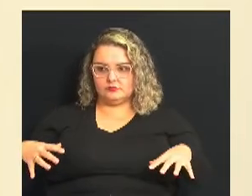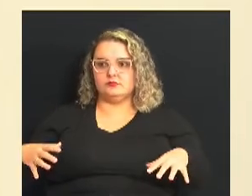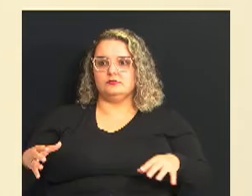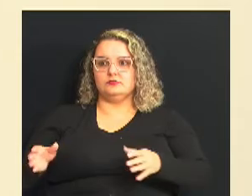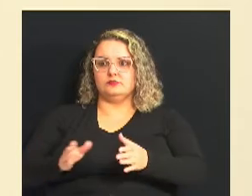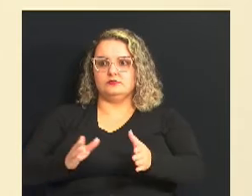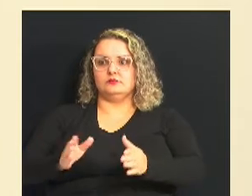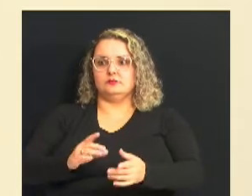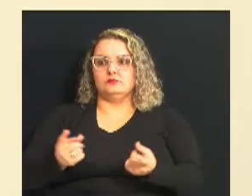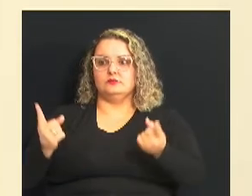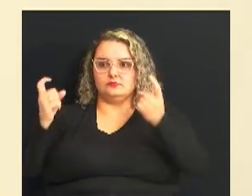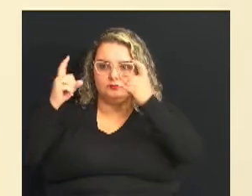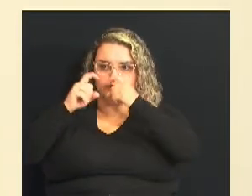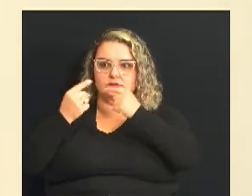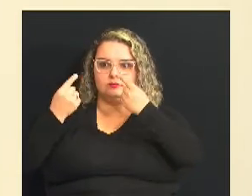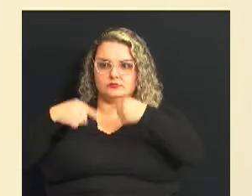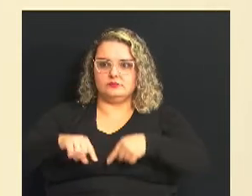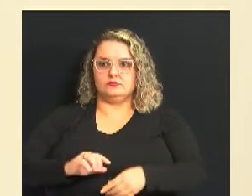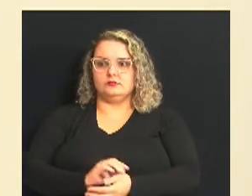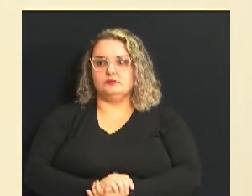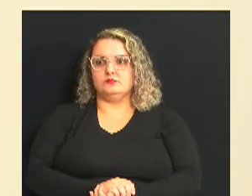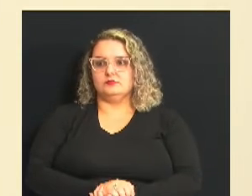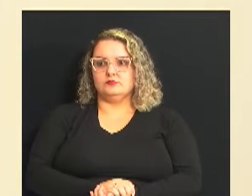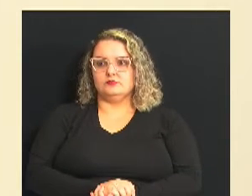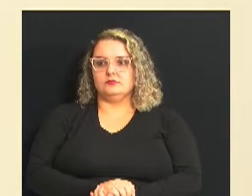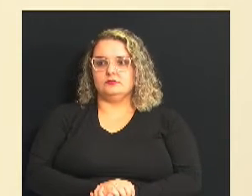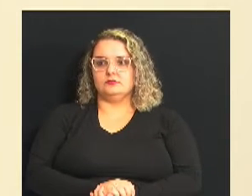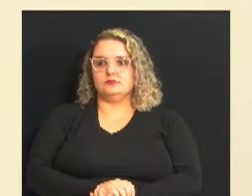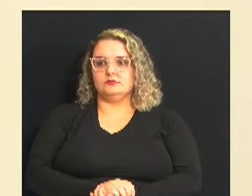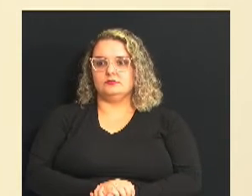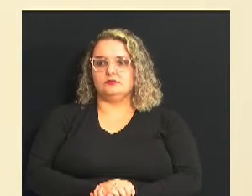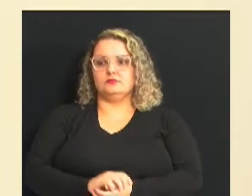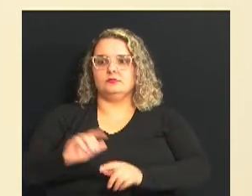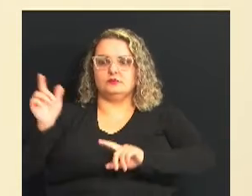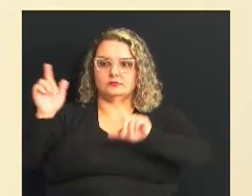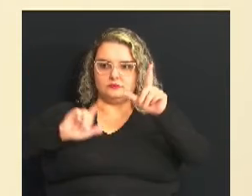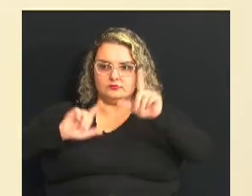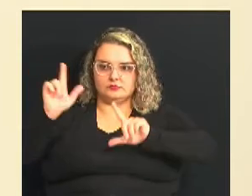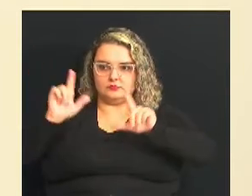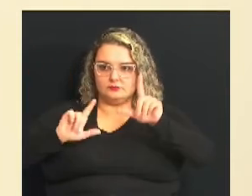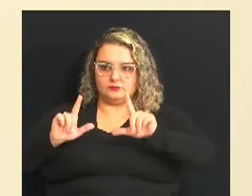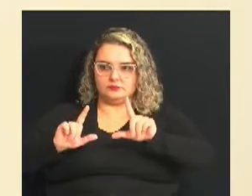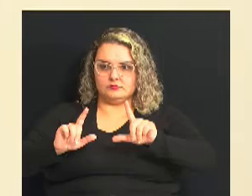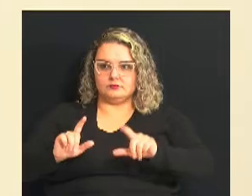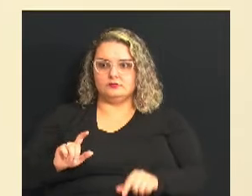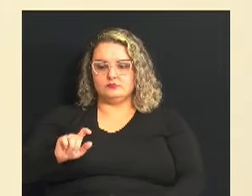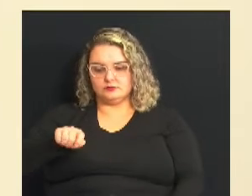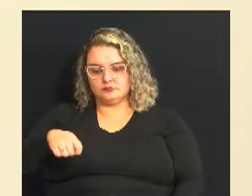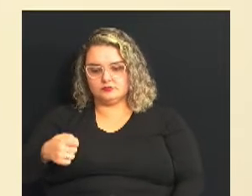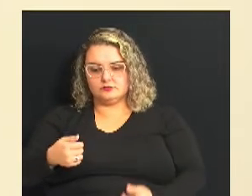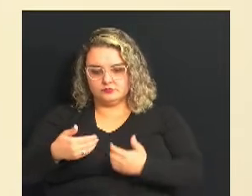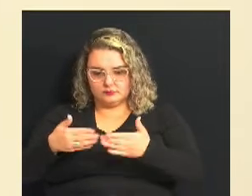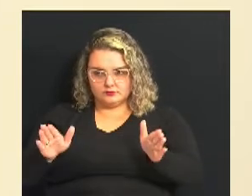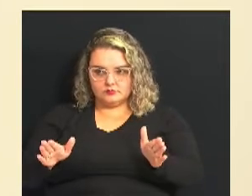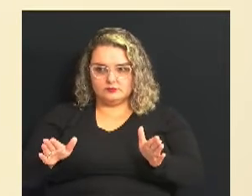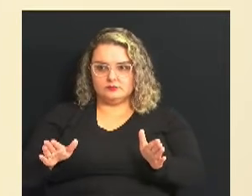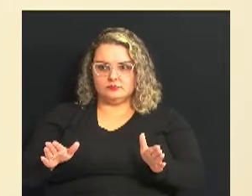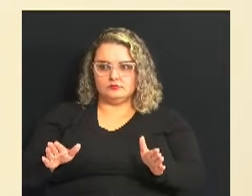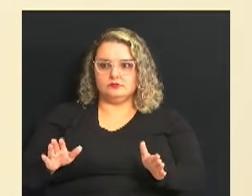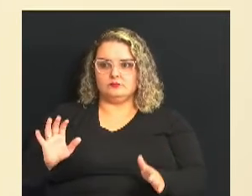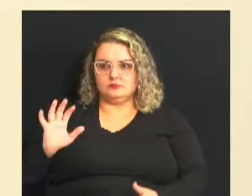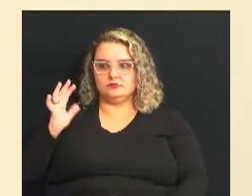com o desafio de implementar a TV em sinal digital aberto, que era algo que estava previsto para acontecer